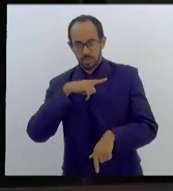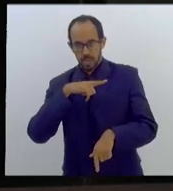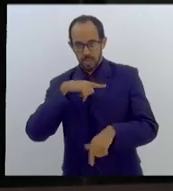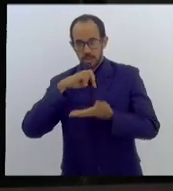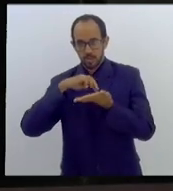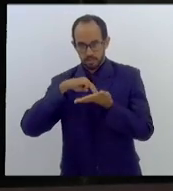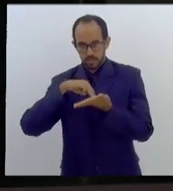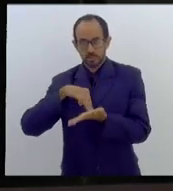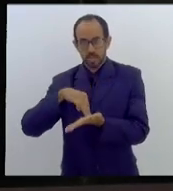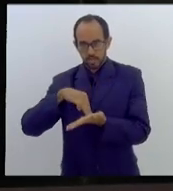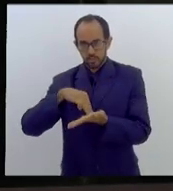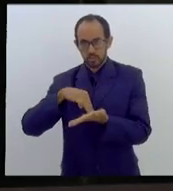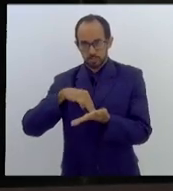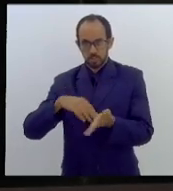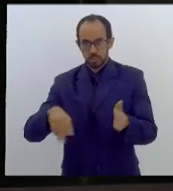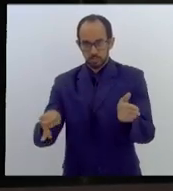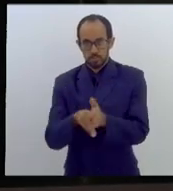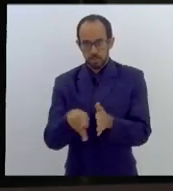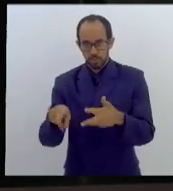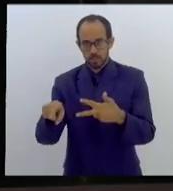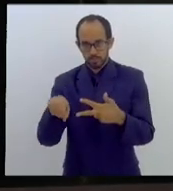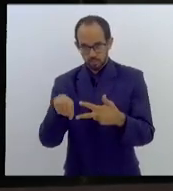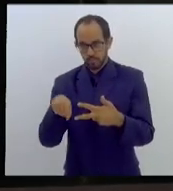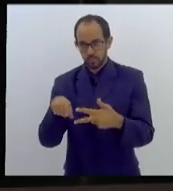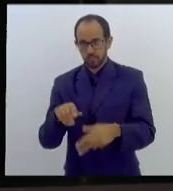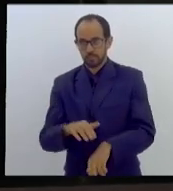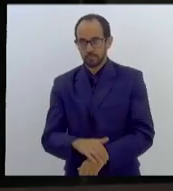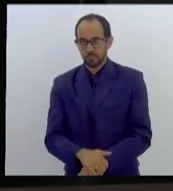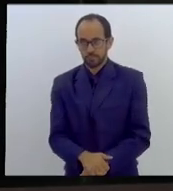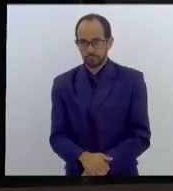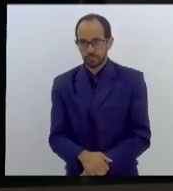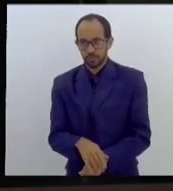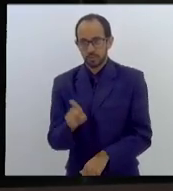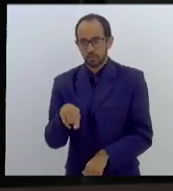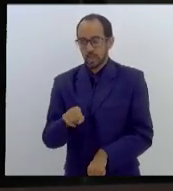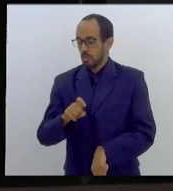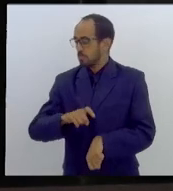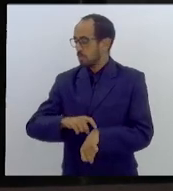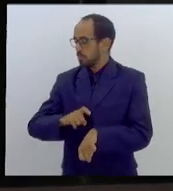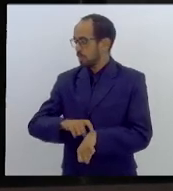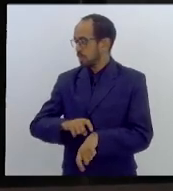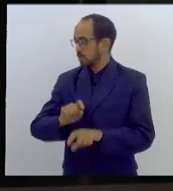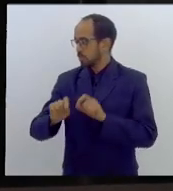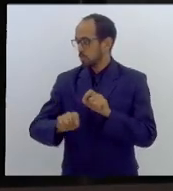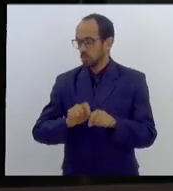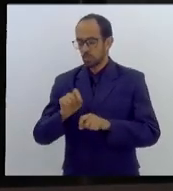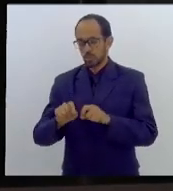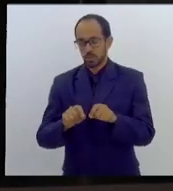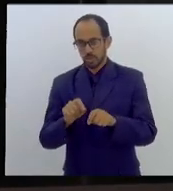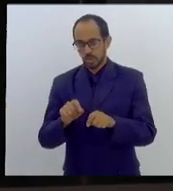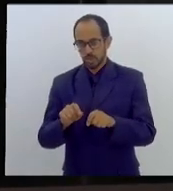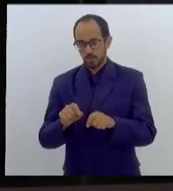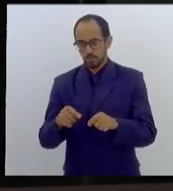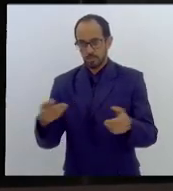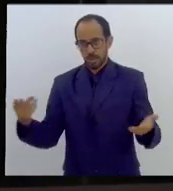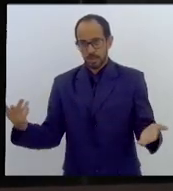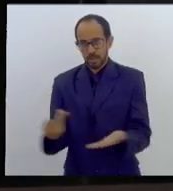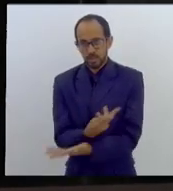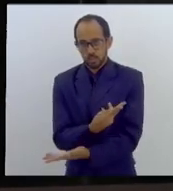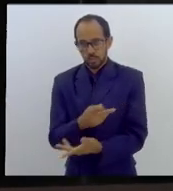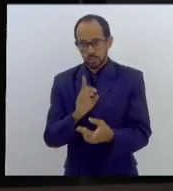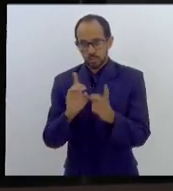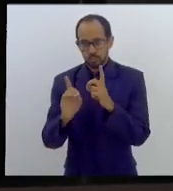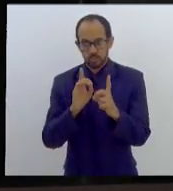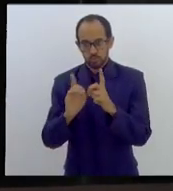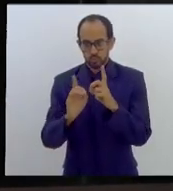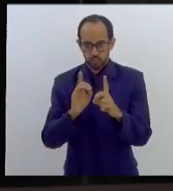mensagem enviada pelo Executivo. Olha, isso é um momento para que realmente haja uma discussão aqui